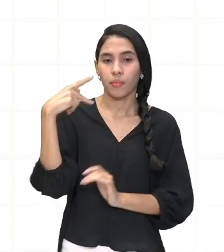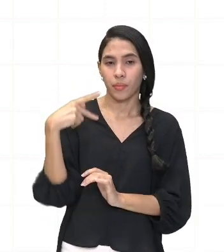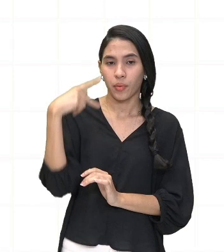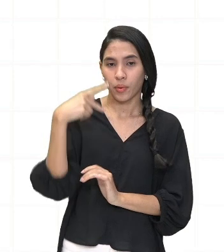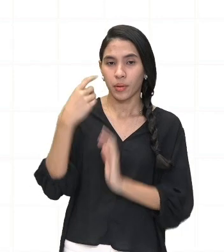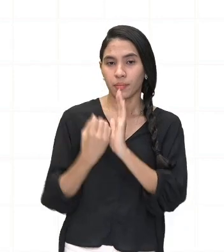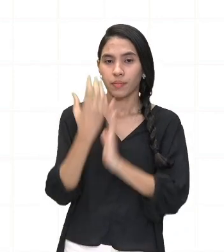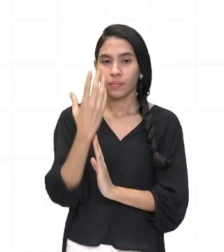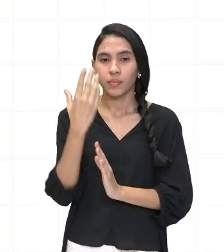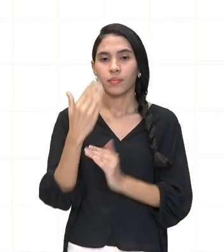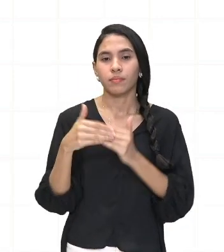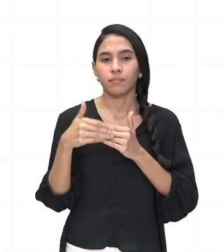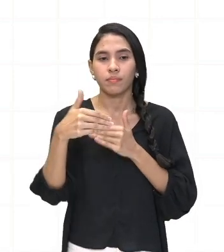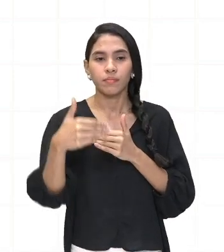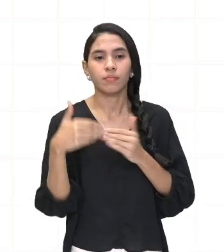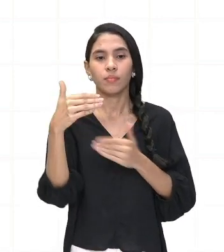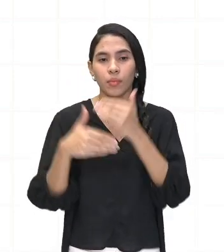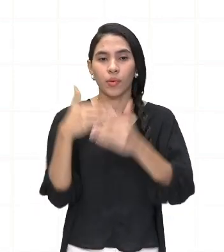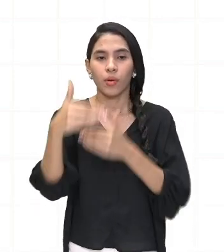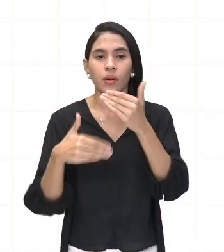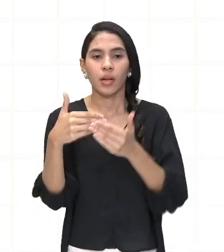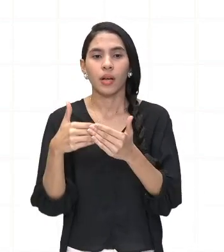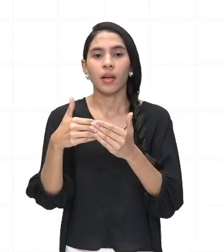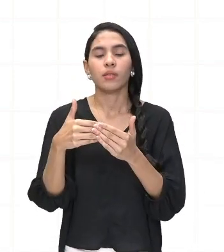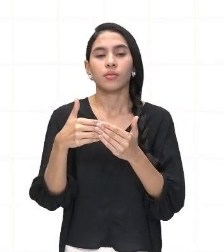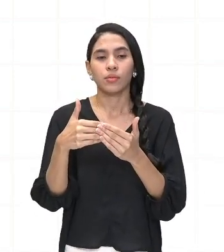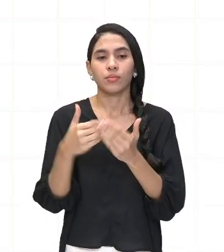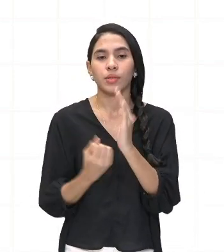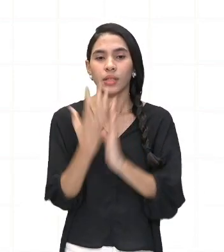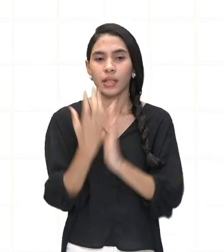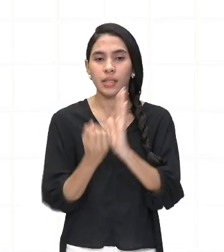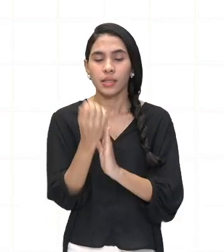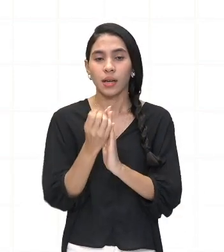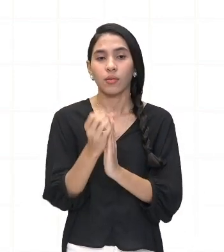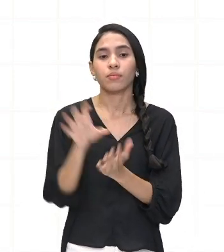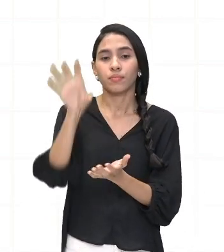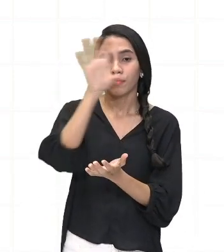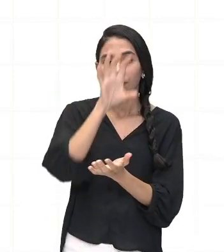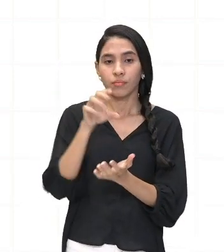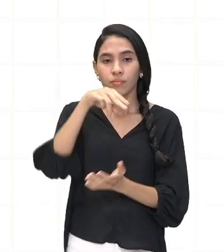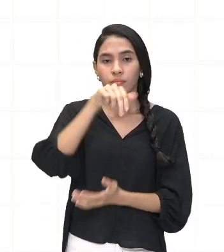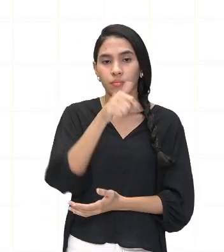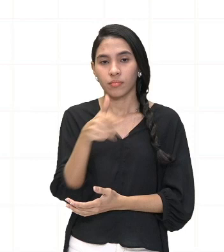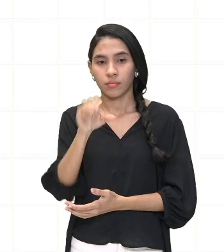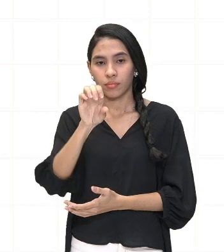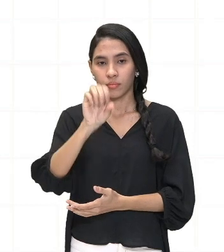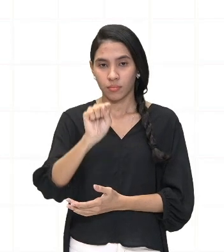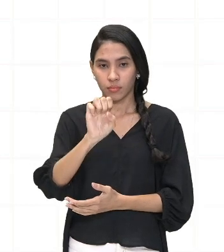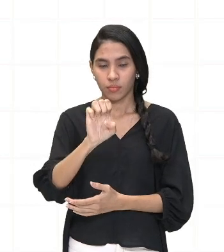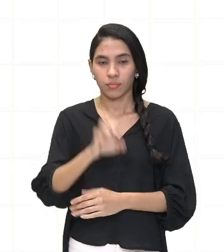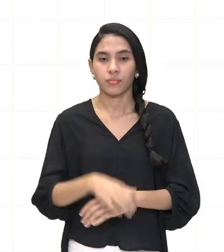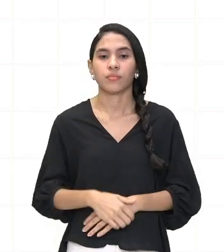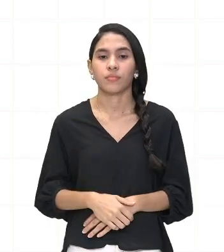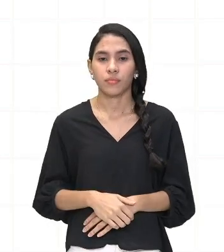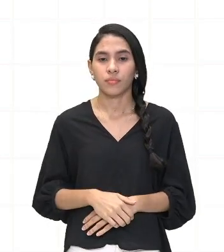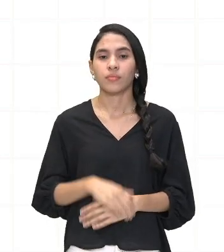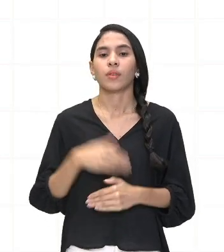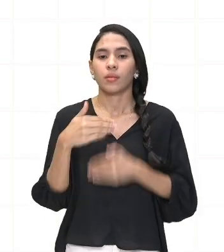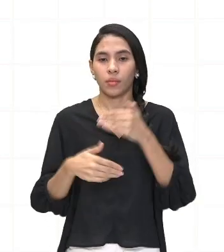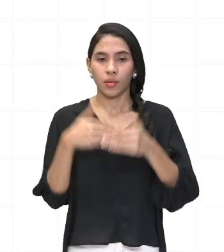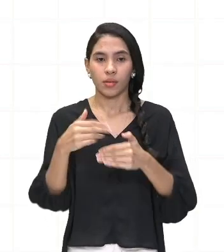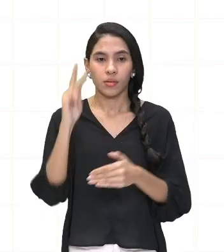políticas que emergiram a partir do processo de formação de nações. Esse